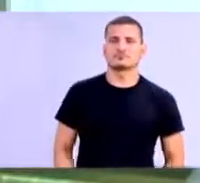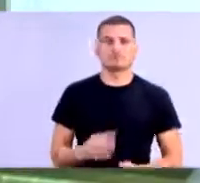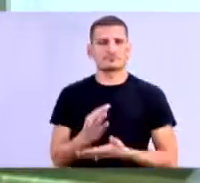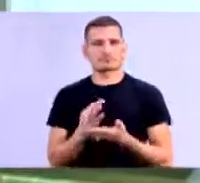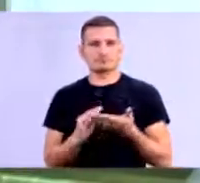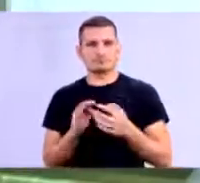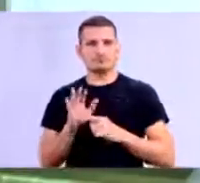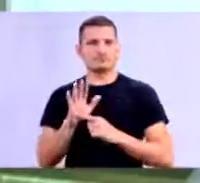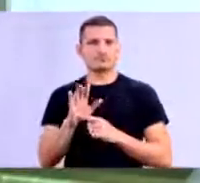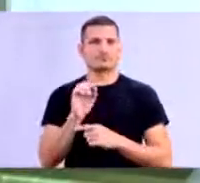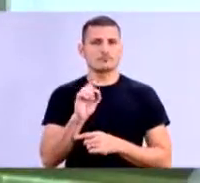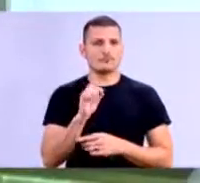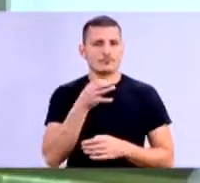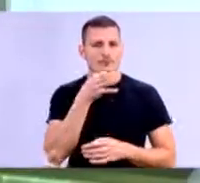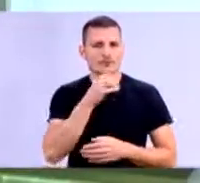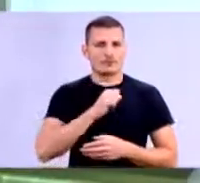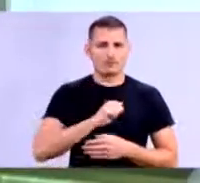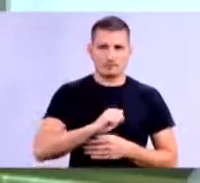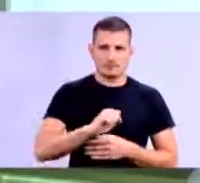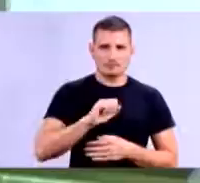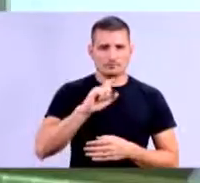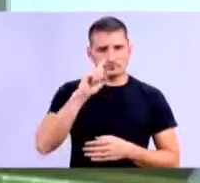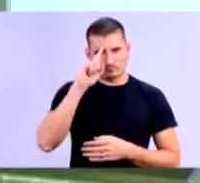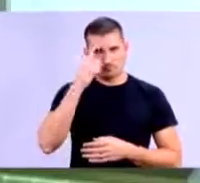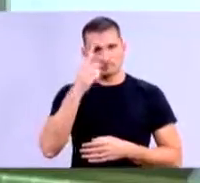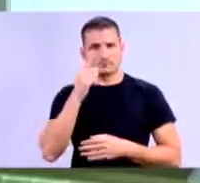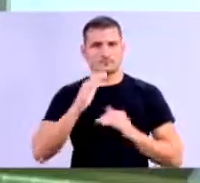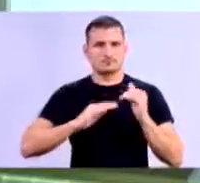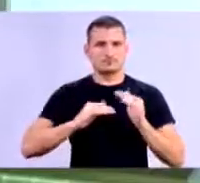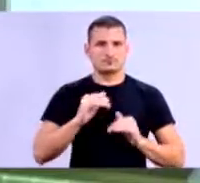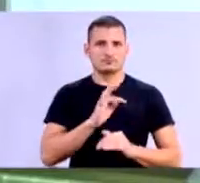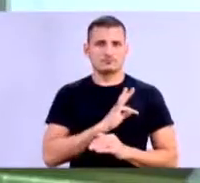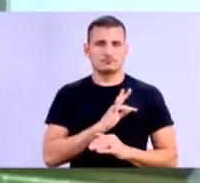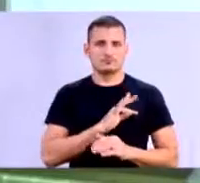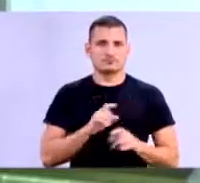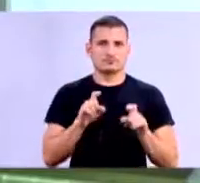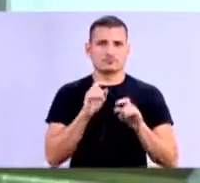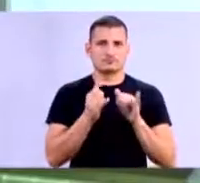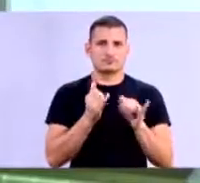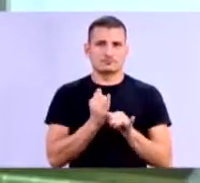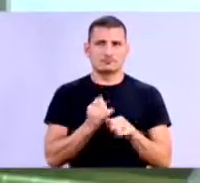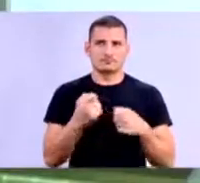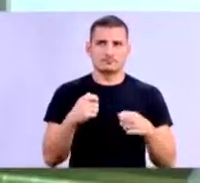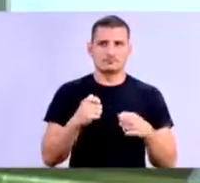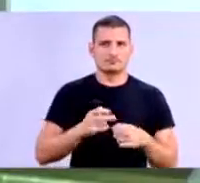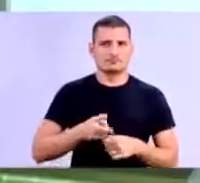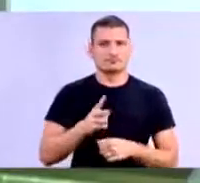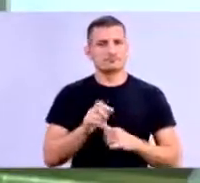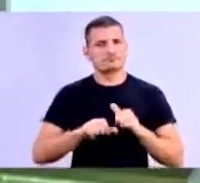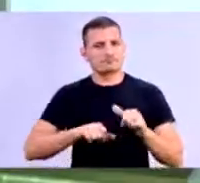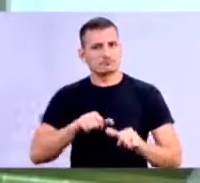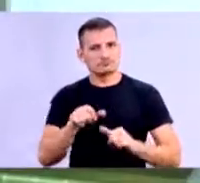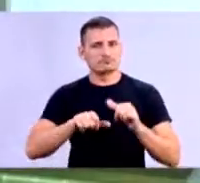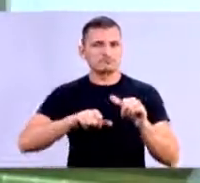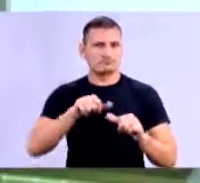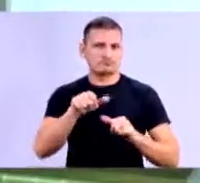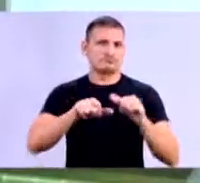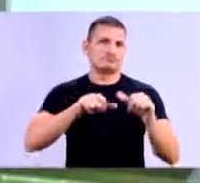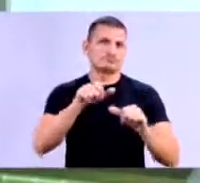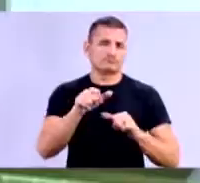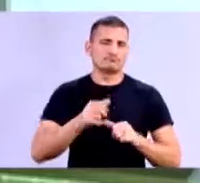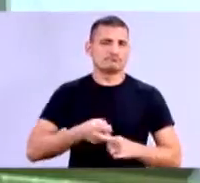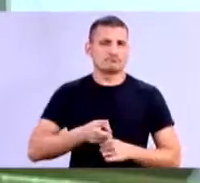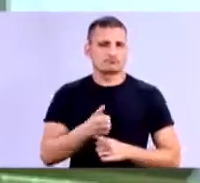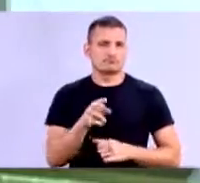argumentos para defender essa ideia de que o profissional técnico informático para a internet precisa estar sempre se atualizando, precisa estar